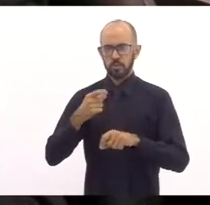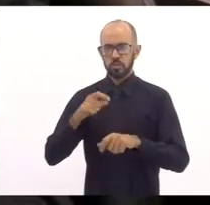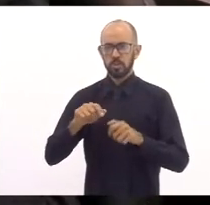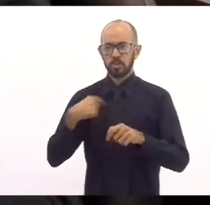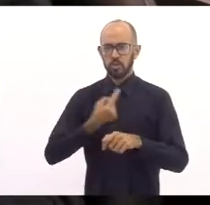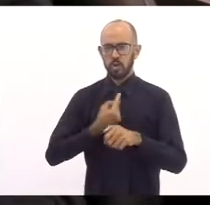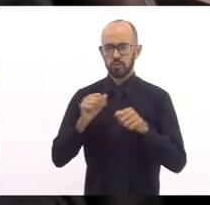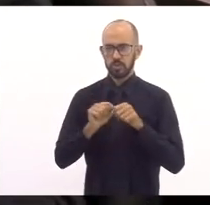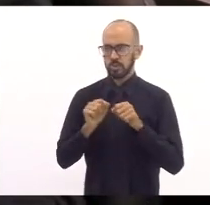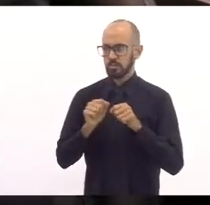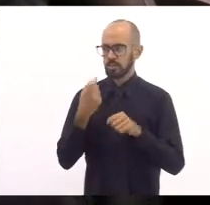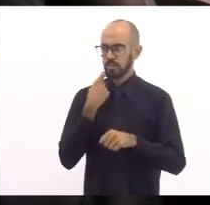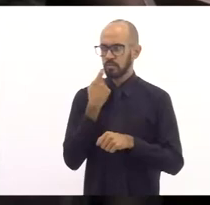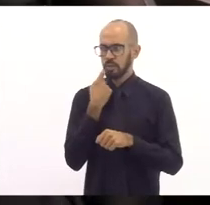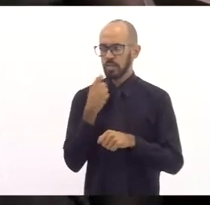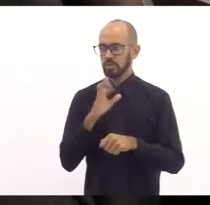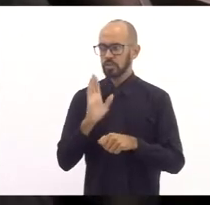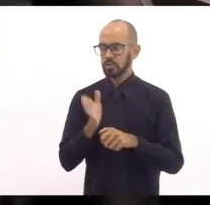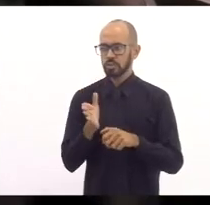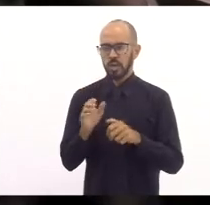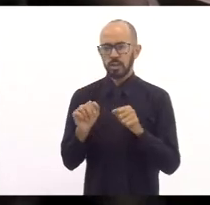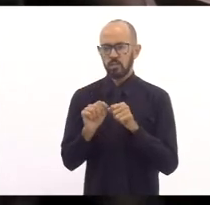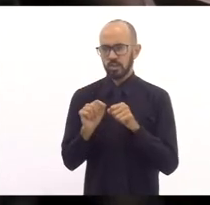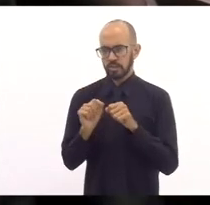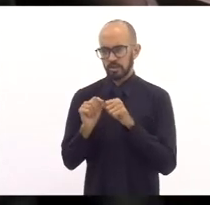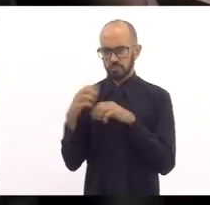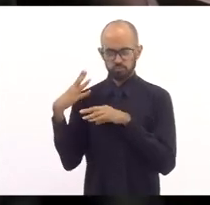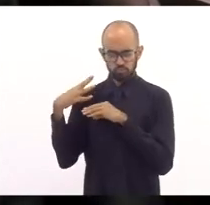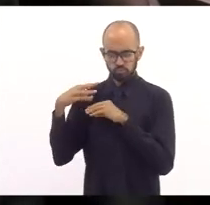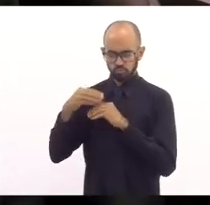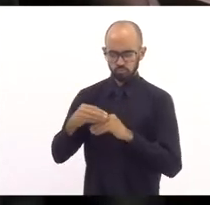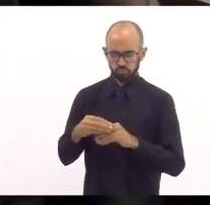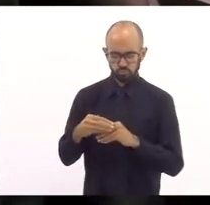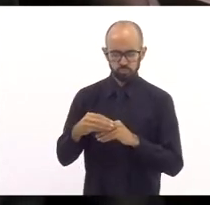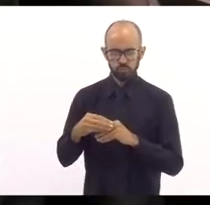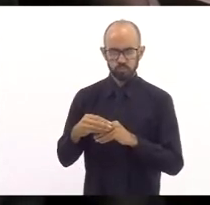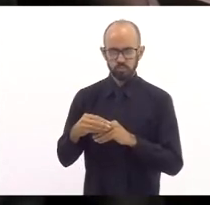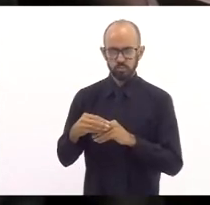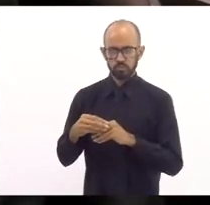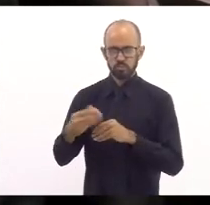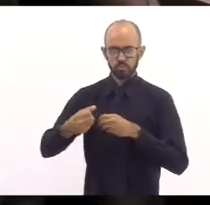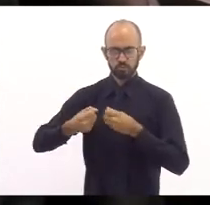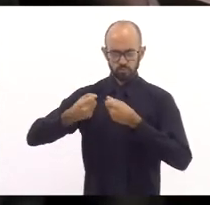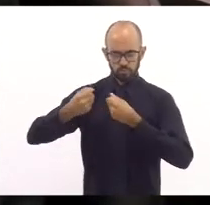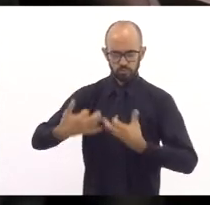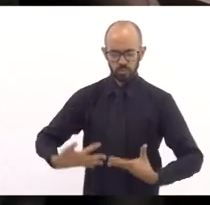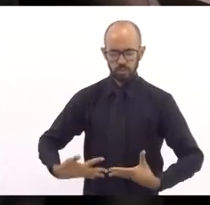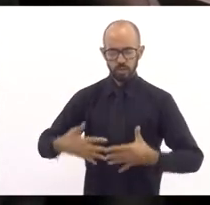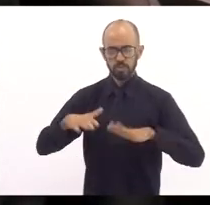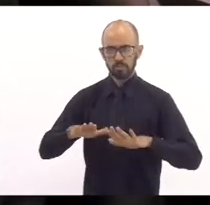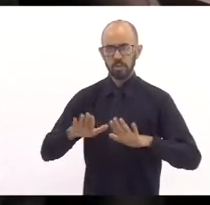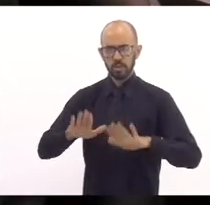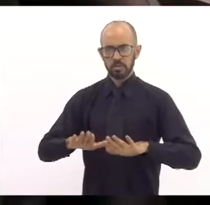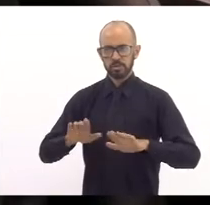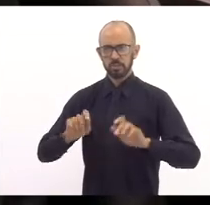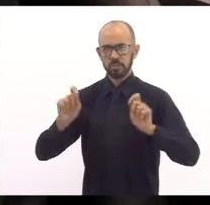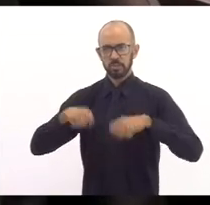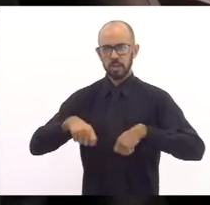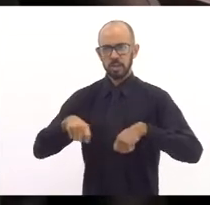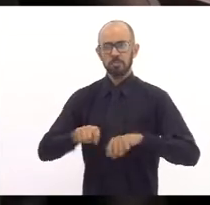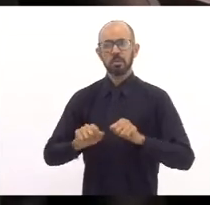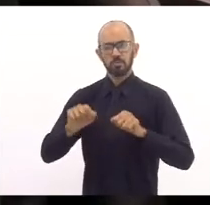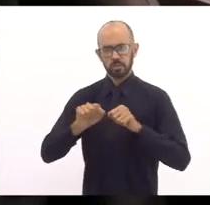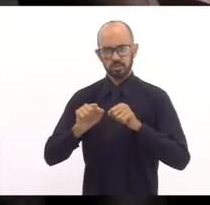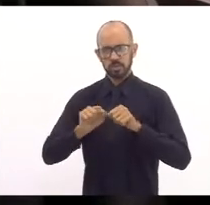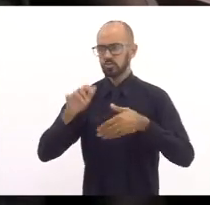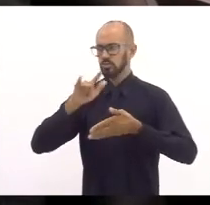termo, num momento inicial, do ponto de vista descritivo, mas já útil para fins de documentação,